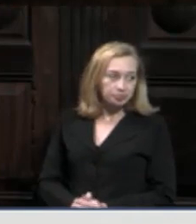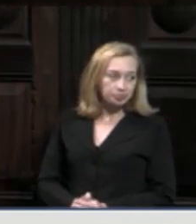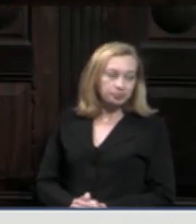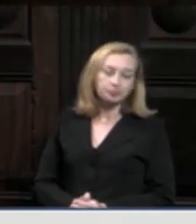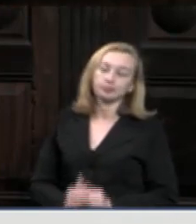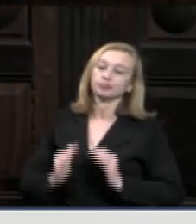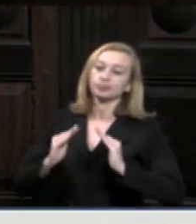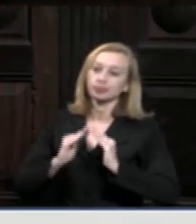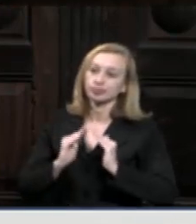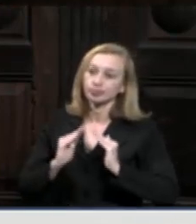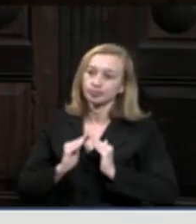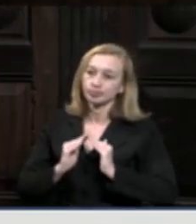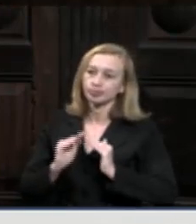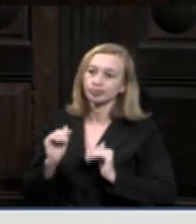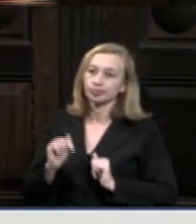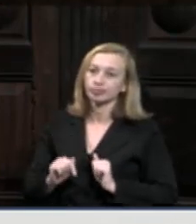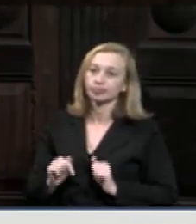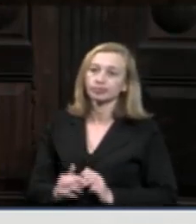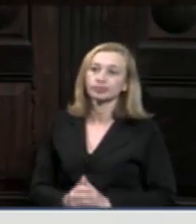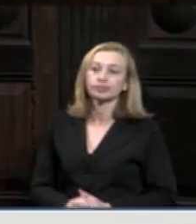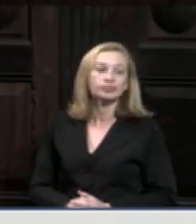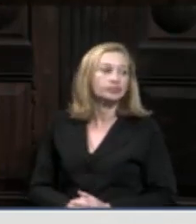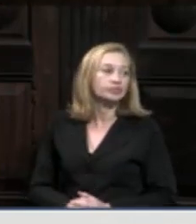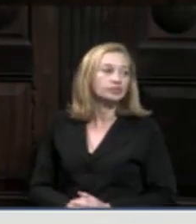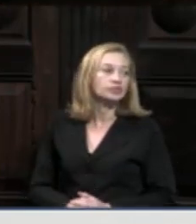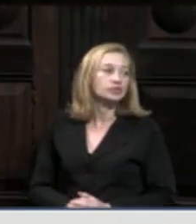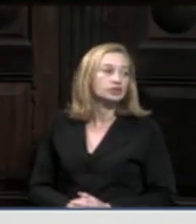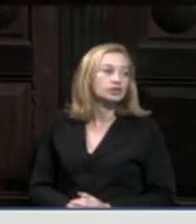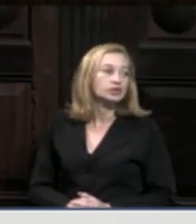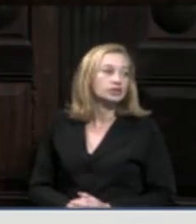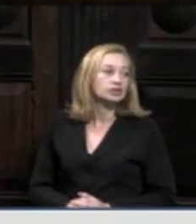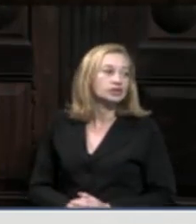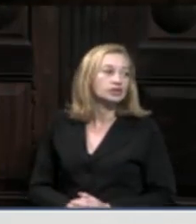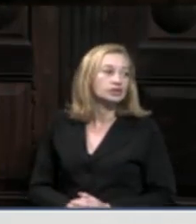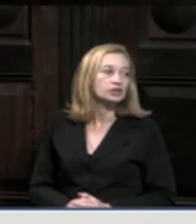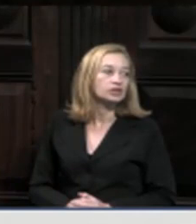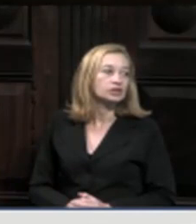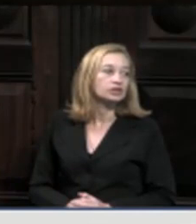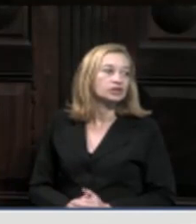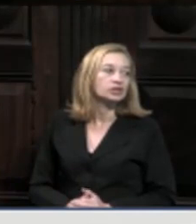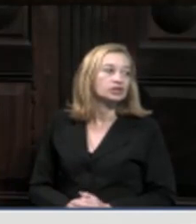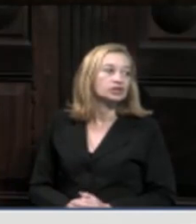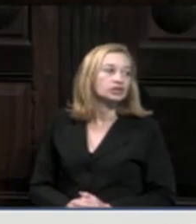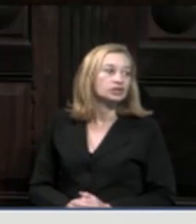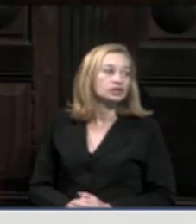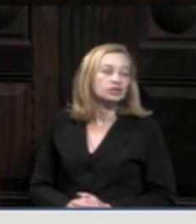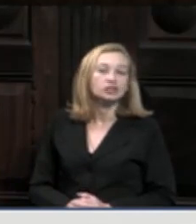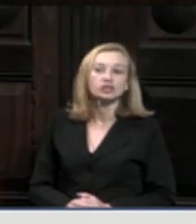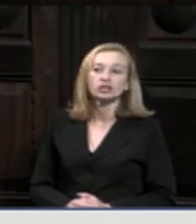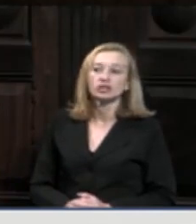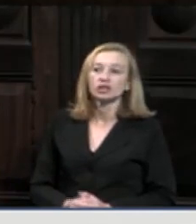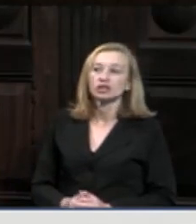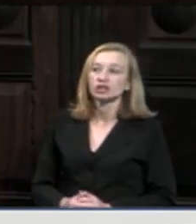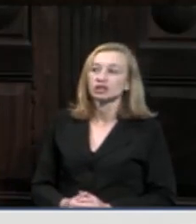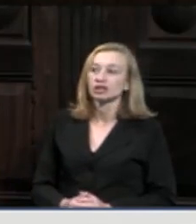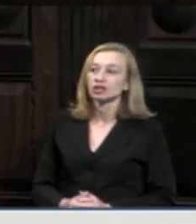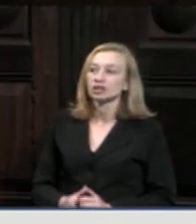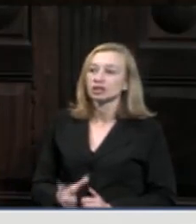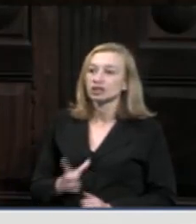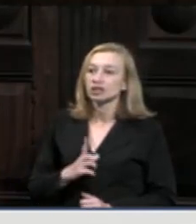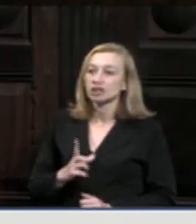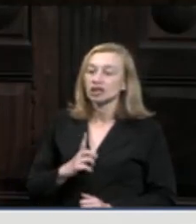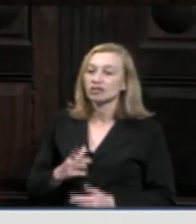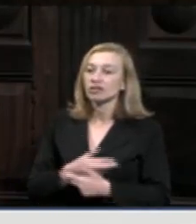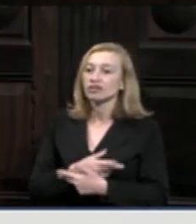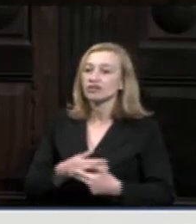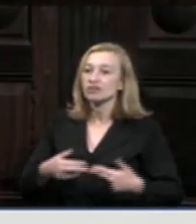Esta casa aqui já teve cercada de todas as formas para impedir